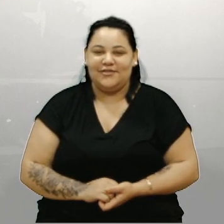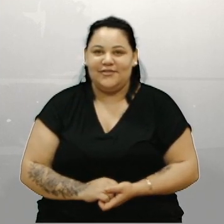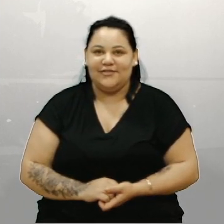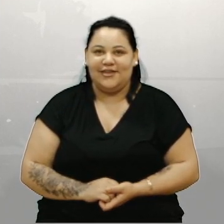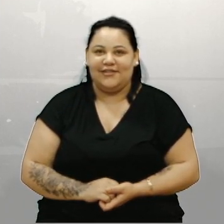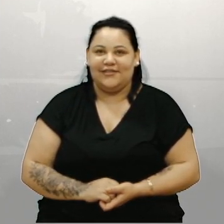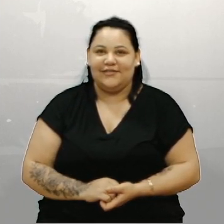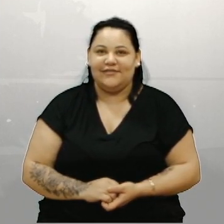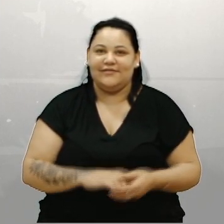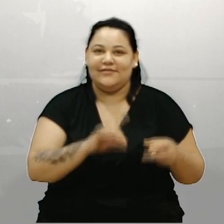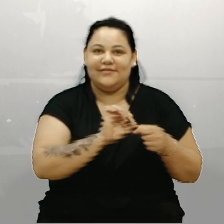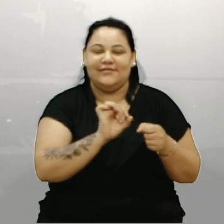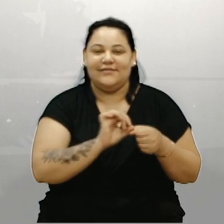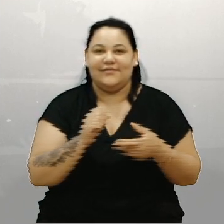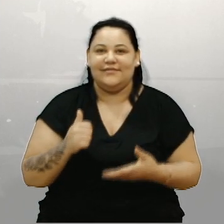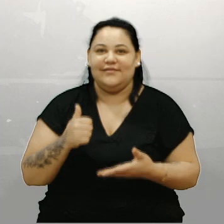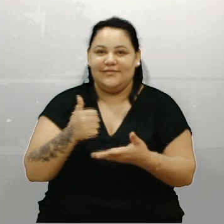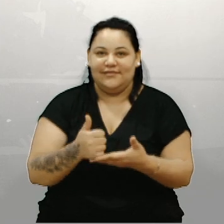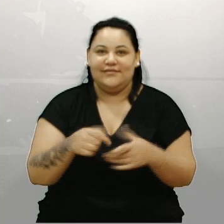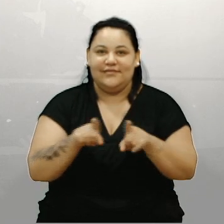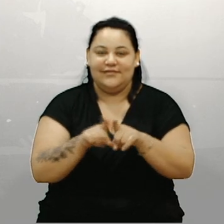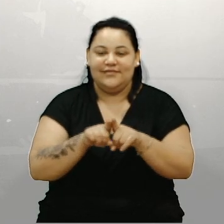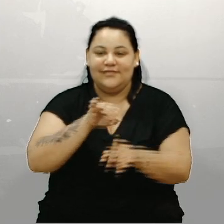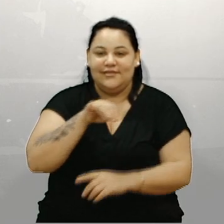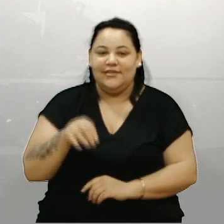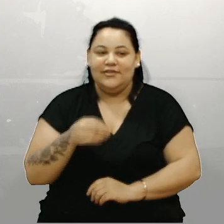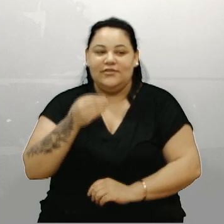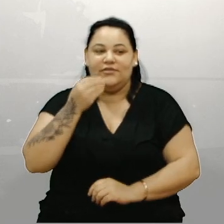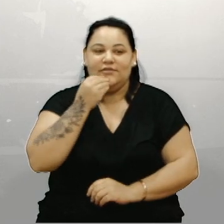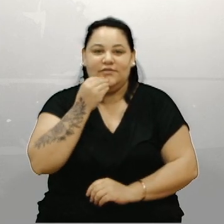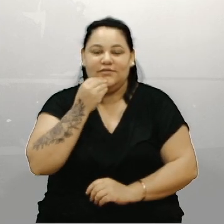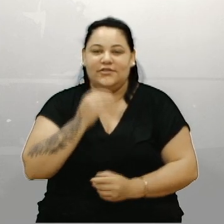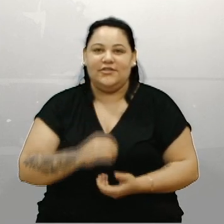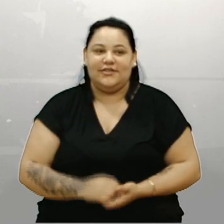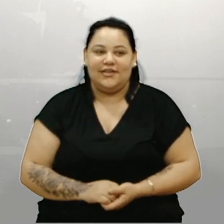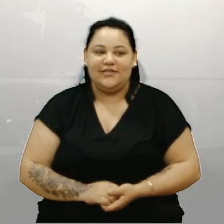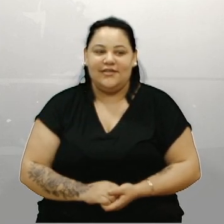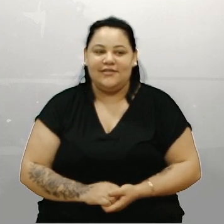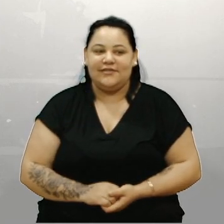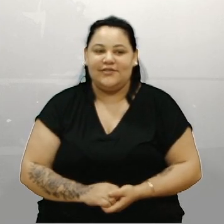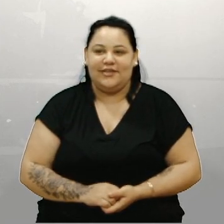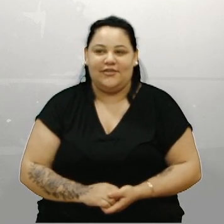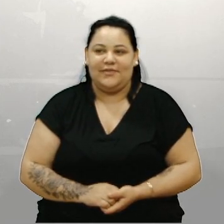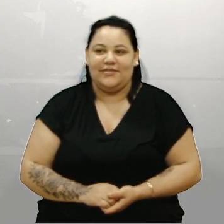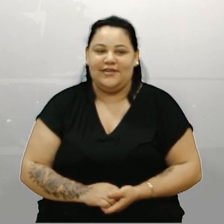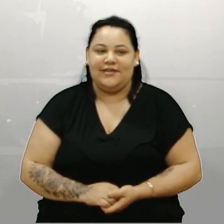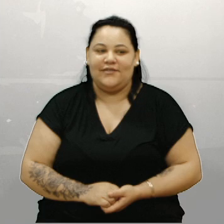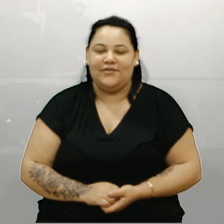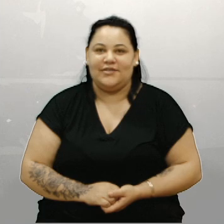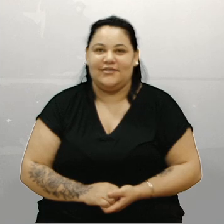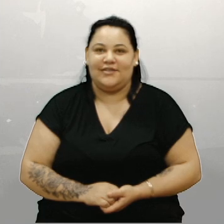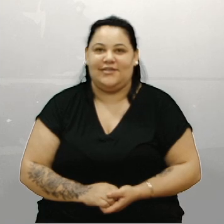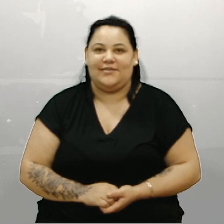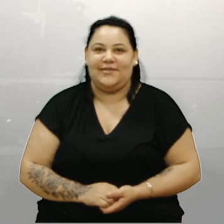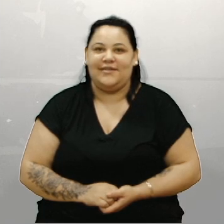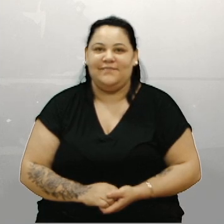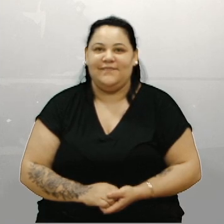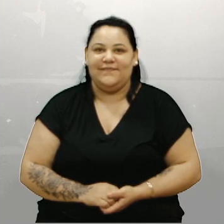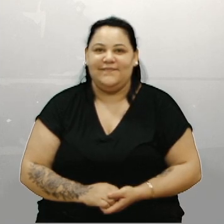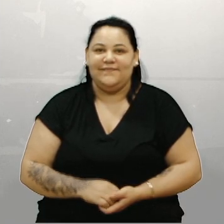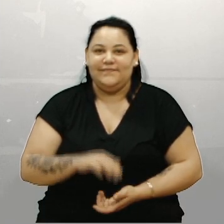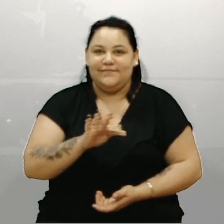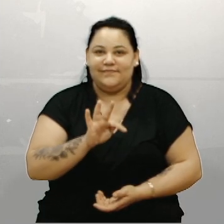oferecendo suporte e oportunidade para todos. Aqui eu quero destacar o trabalho da coordenadora da